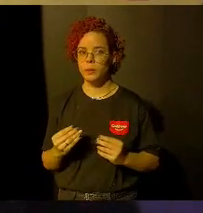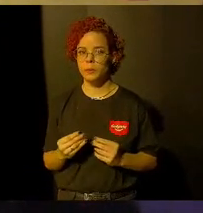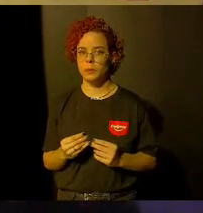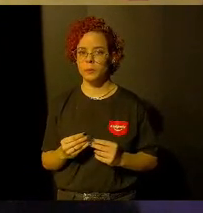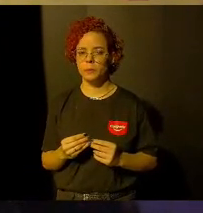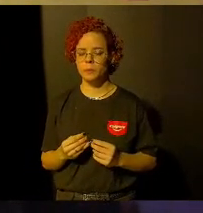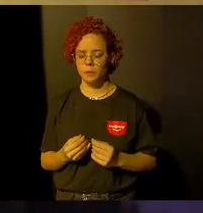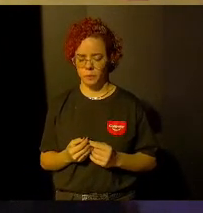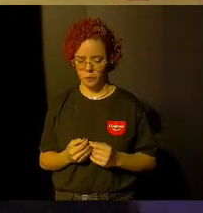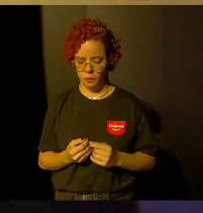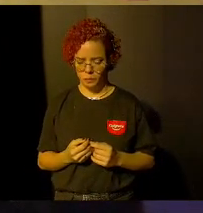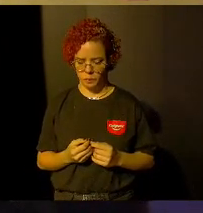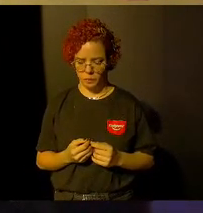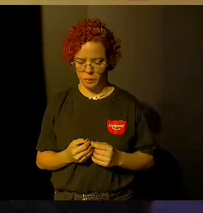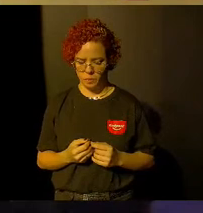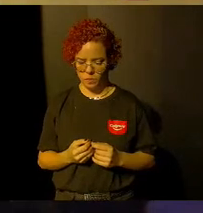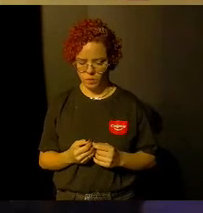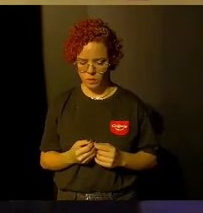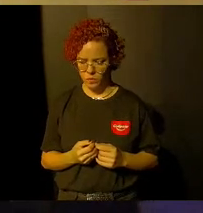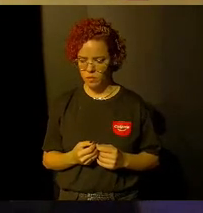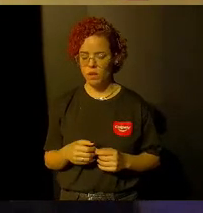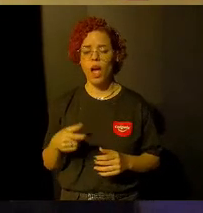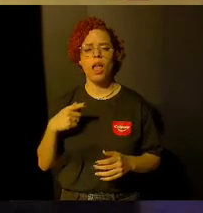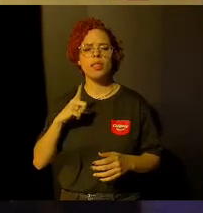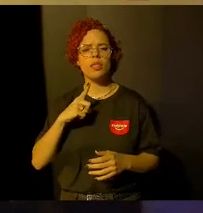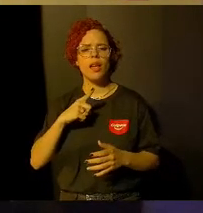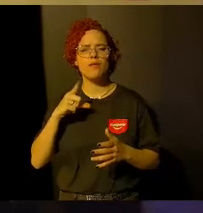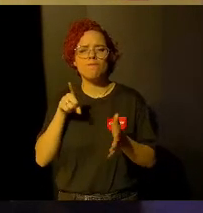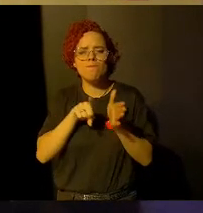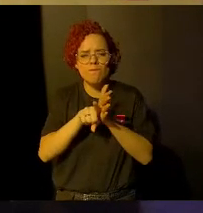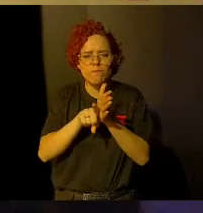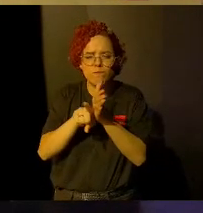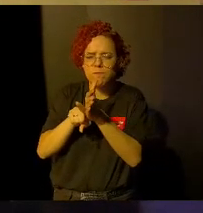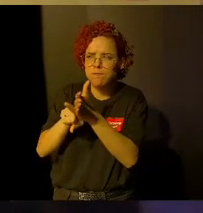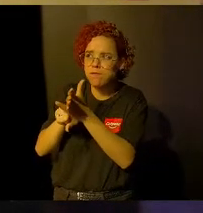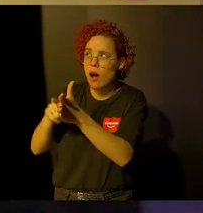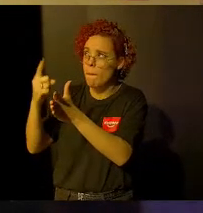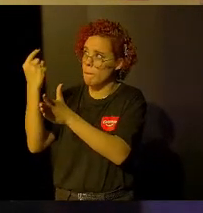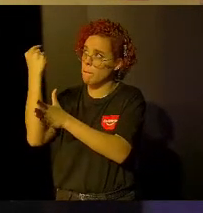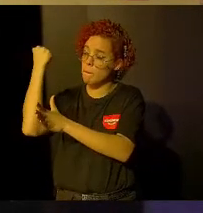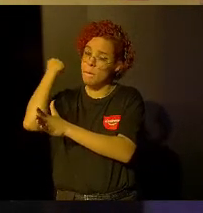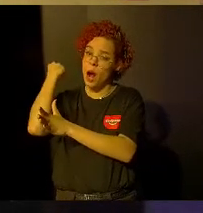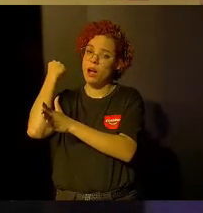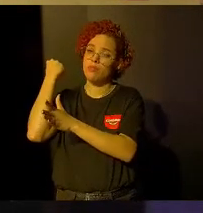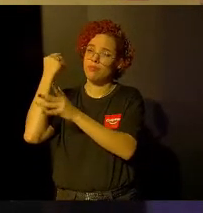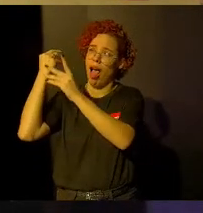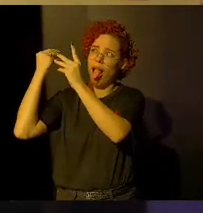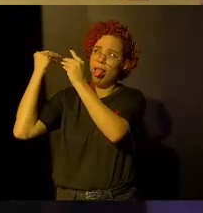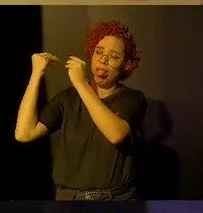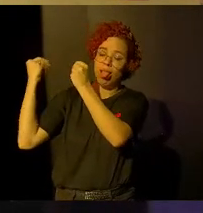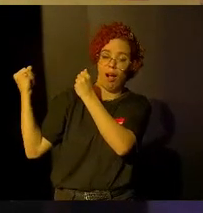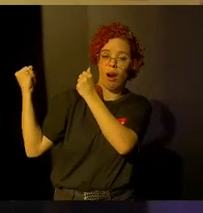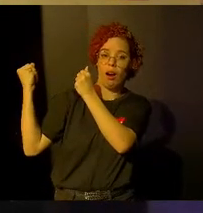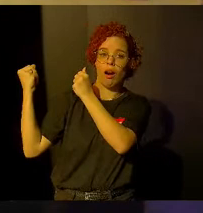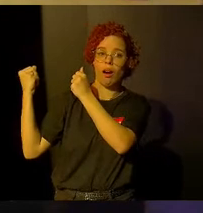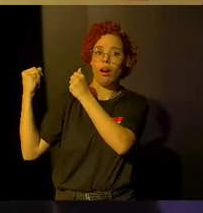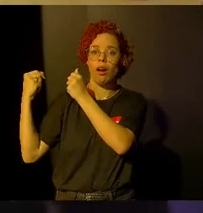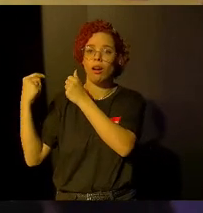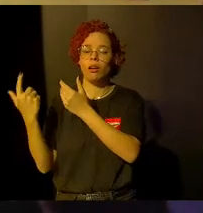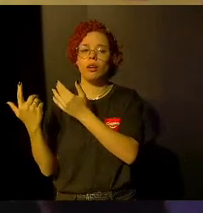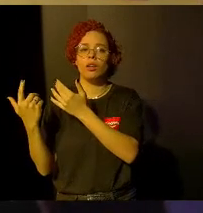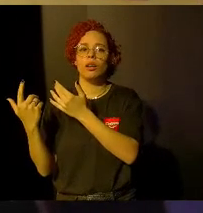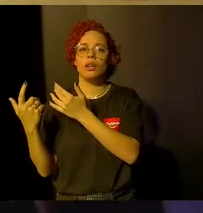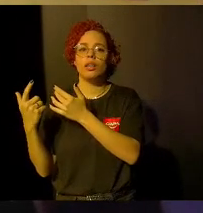no essa dama bate bué existe essa busca por um passado e que dá fragmentado e que coloca também as questões